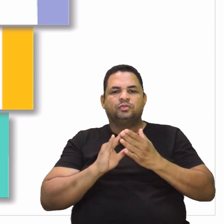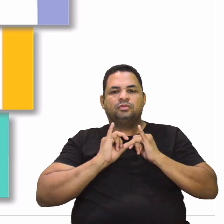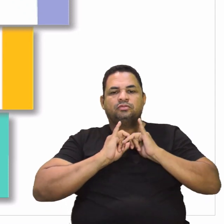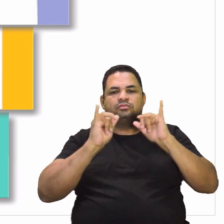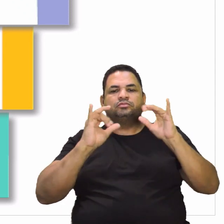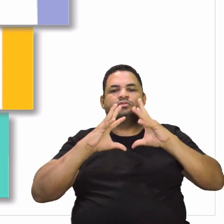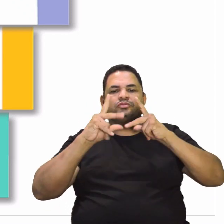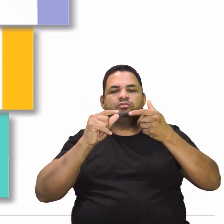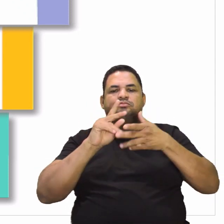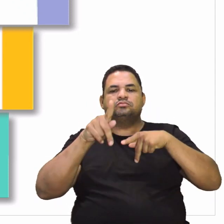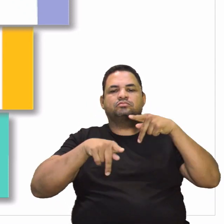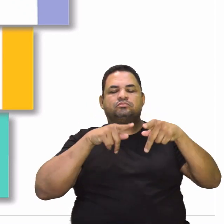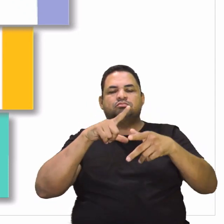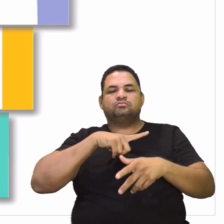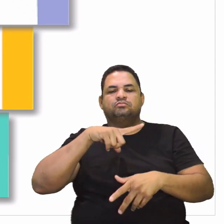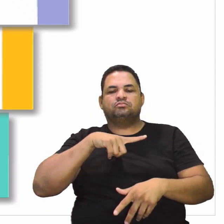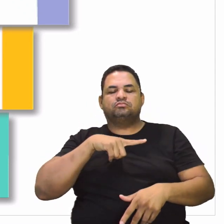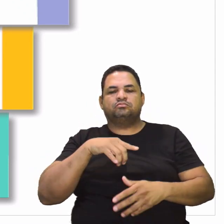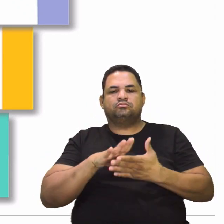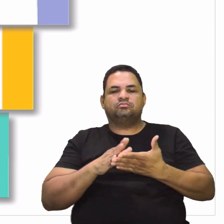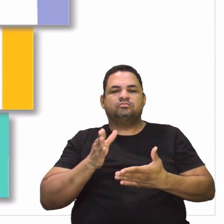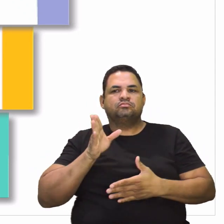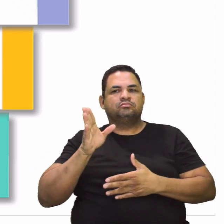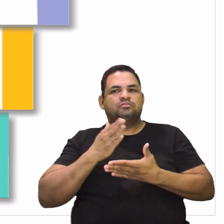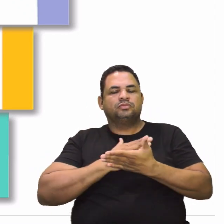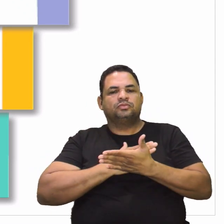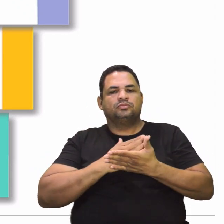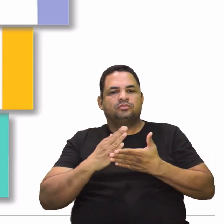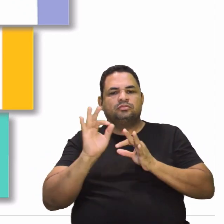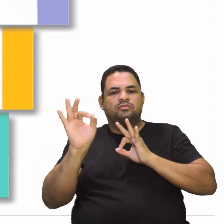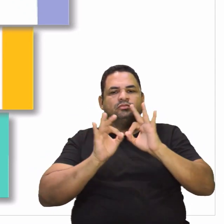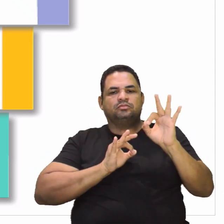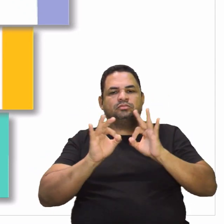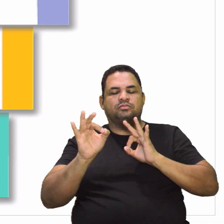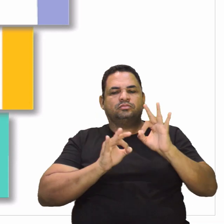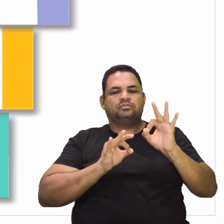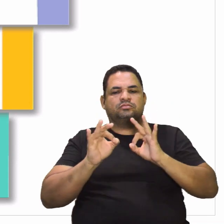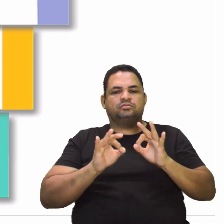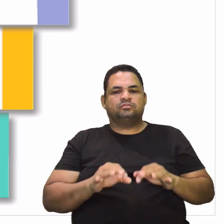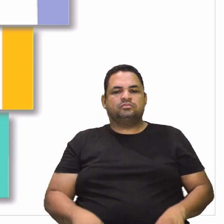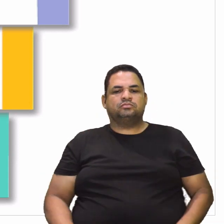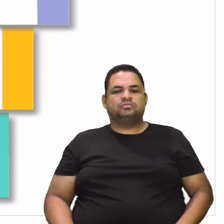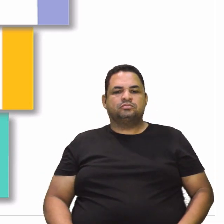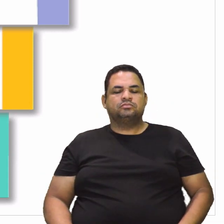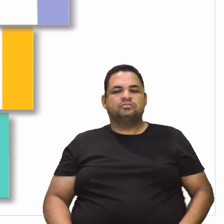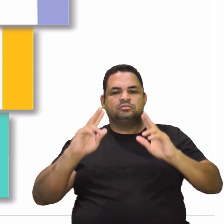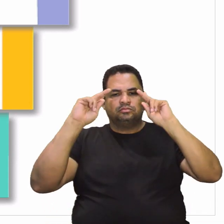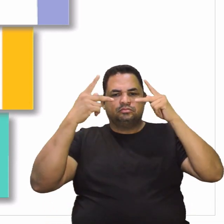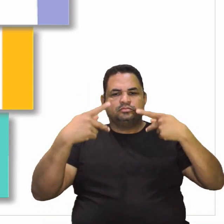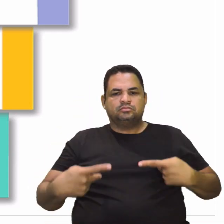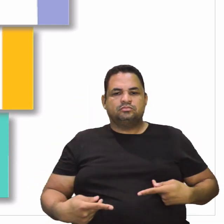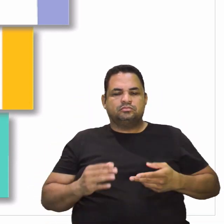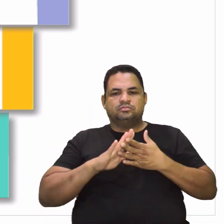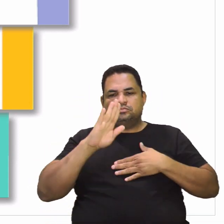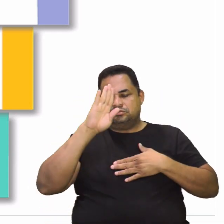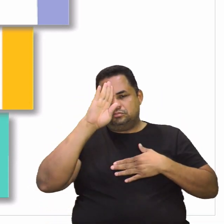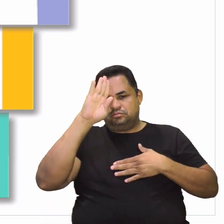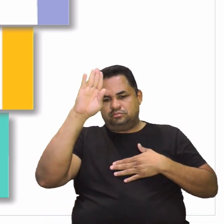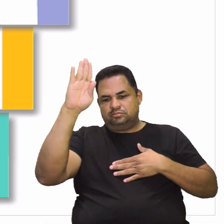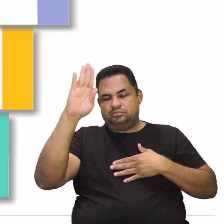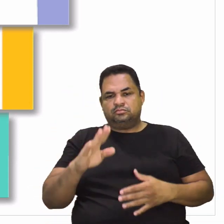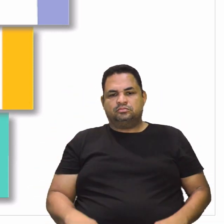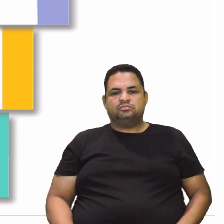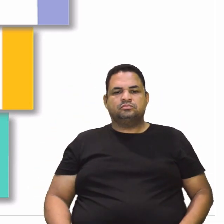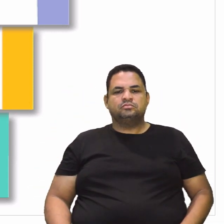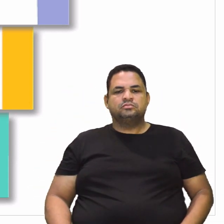existiram ali, logo no início da formação da humanidade, principalmente, eu já falei sobre